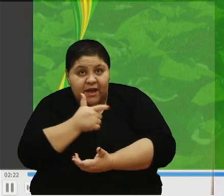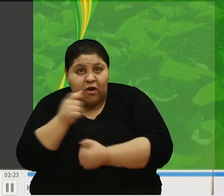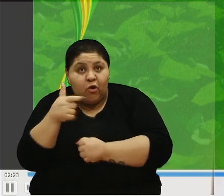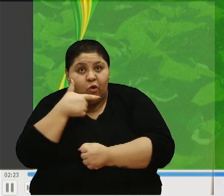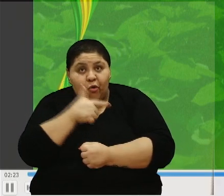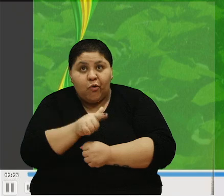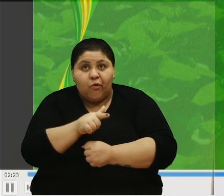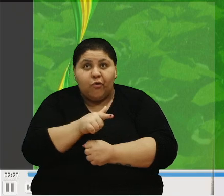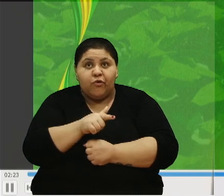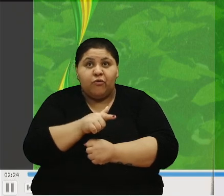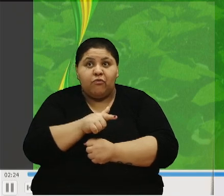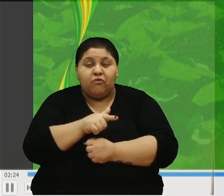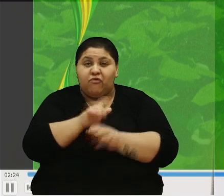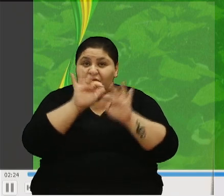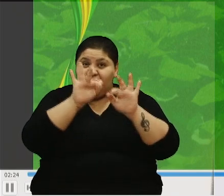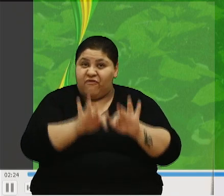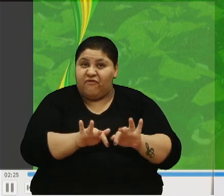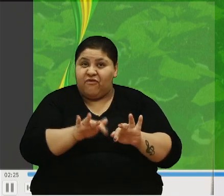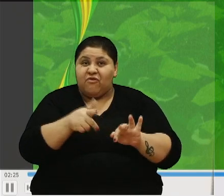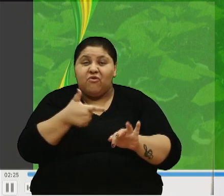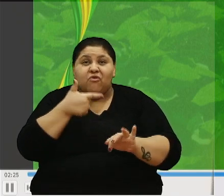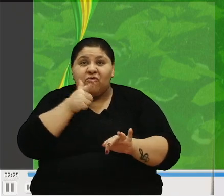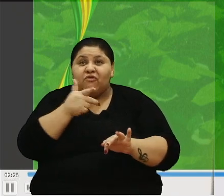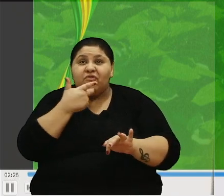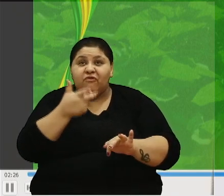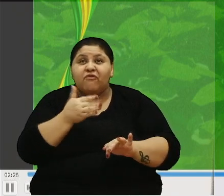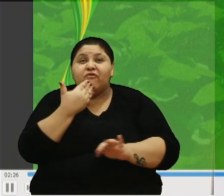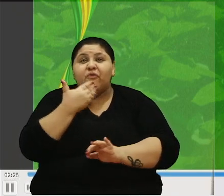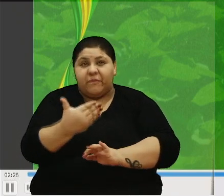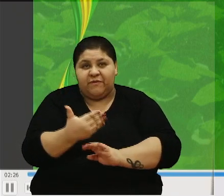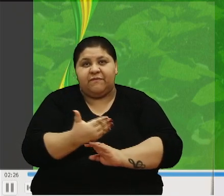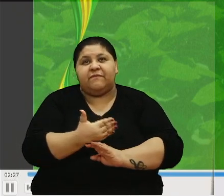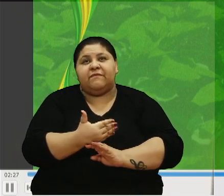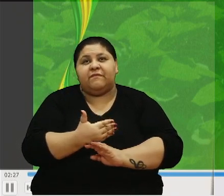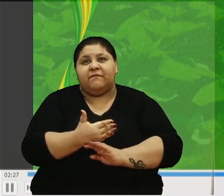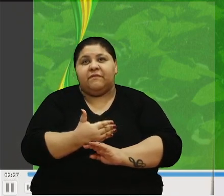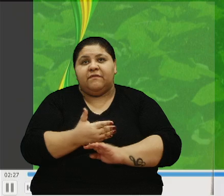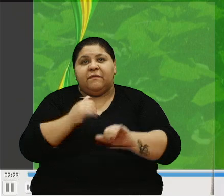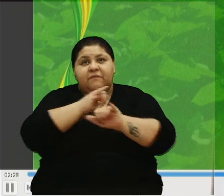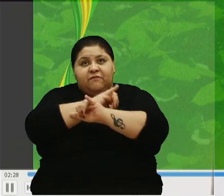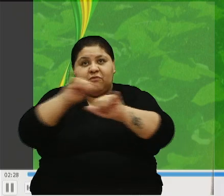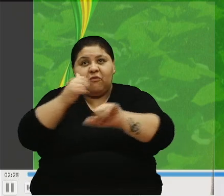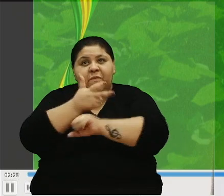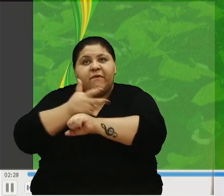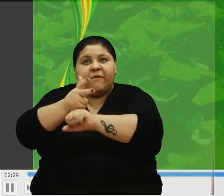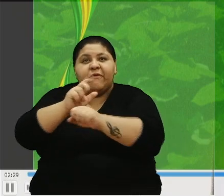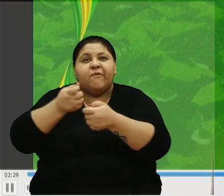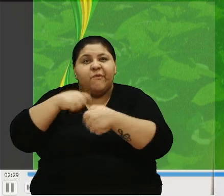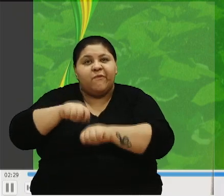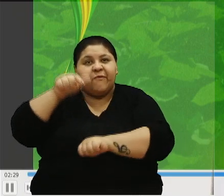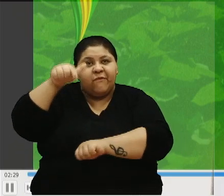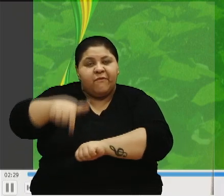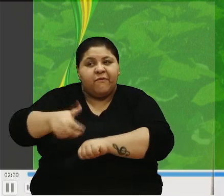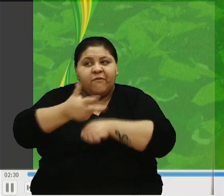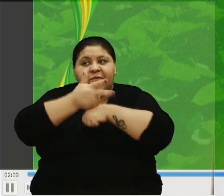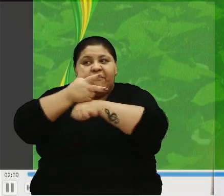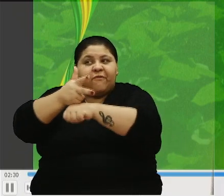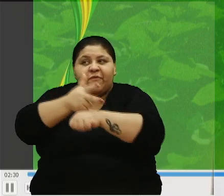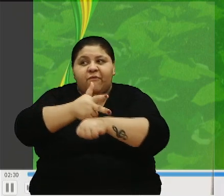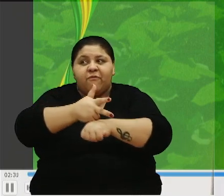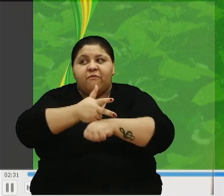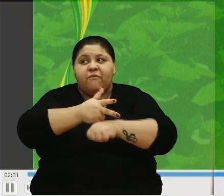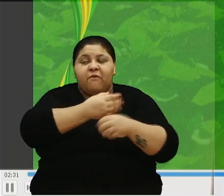conseguiu estourar a bolha e consegue falar sobre isso, vou te pedir uma coisa: compartilhe esse vídeo. Eu preciso que esse vídeo chegue ao